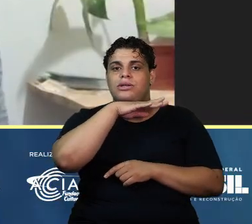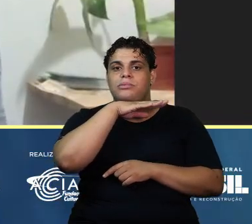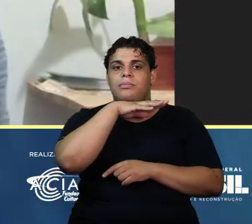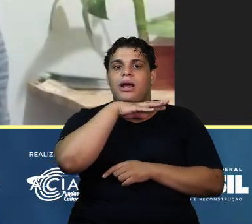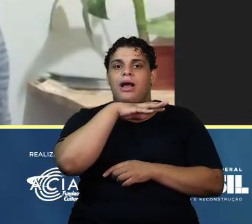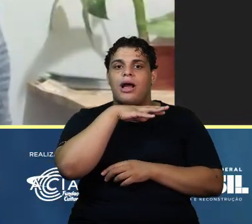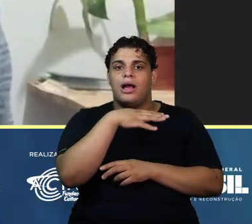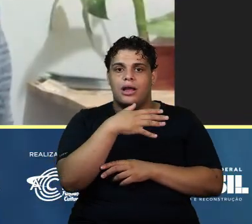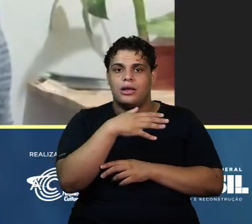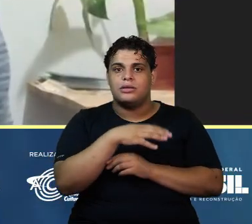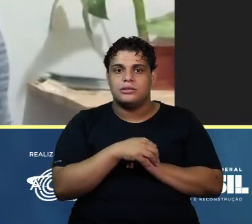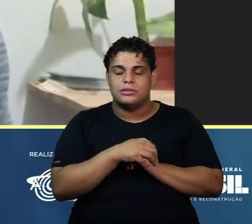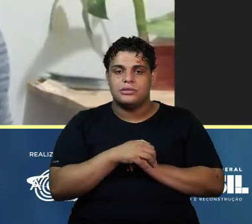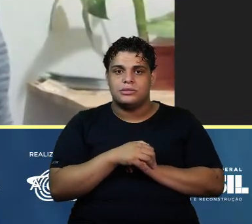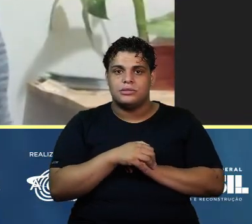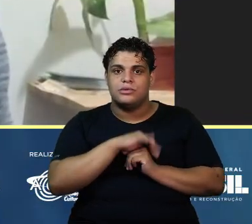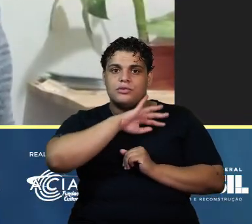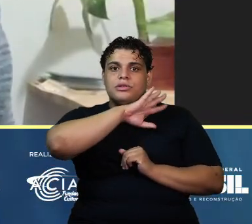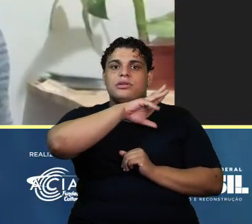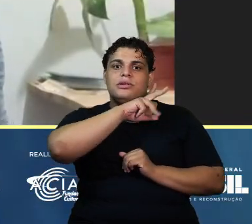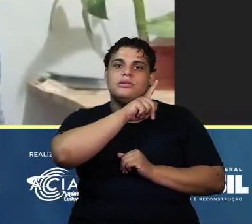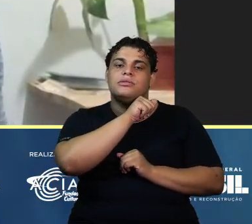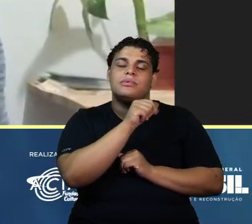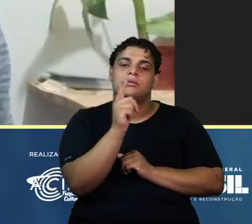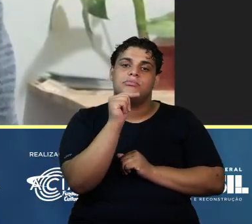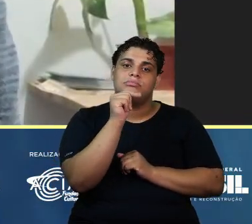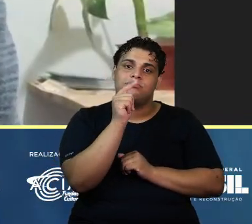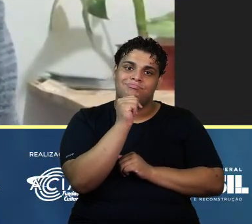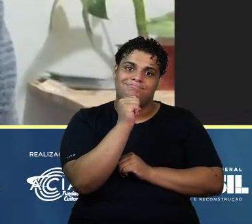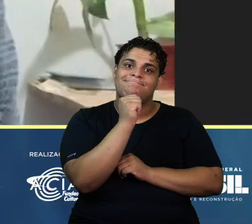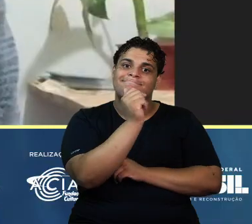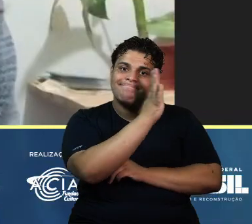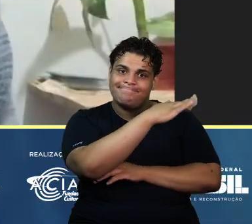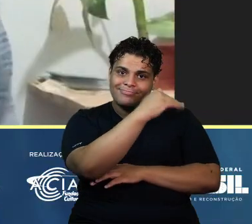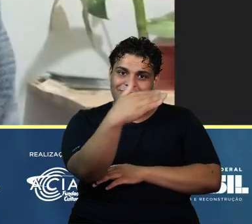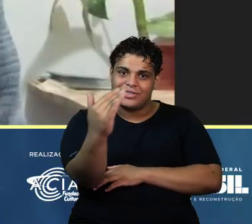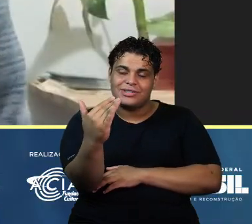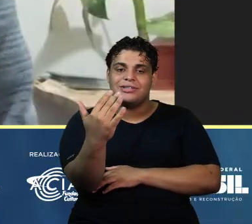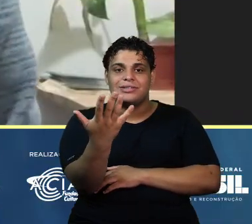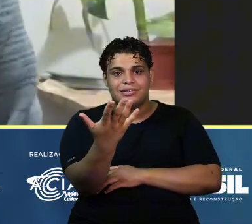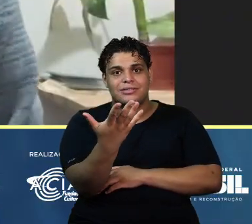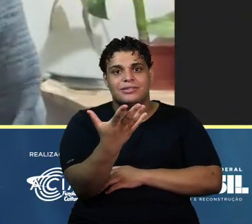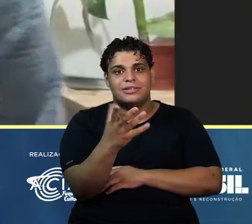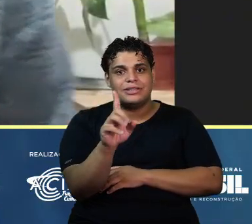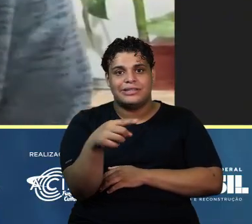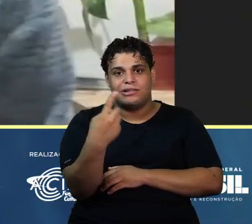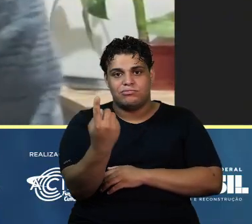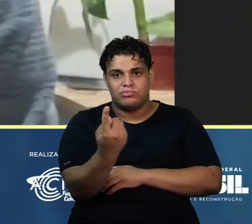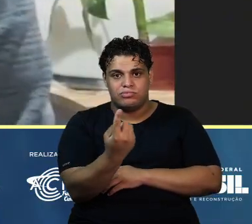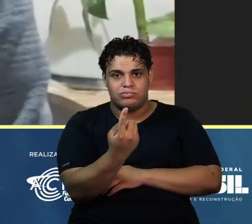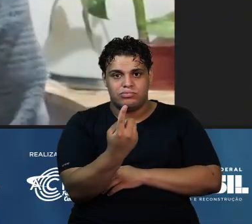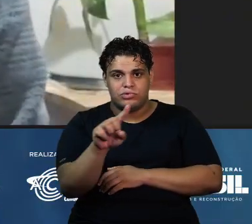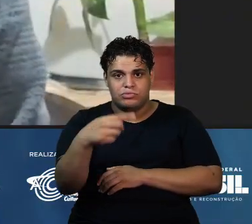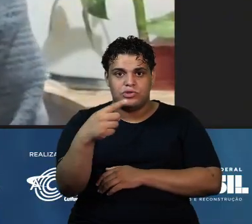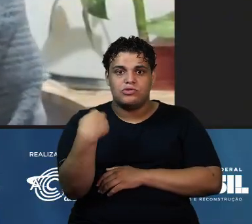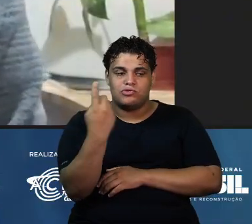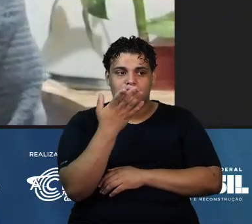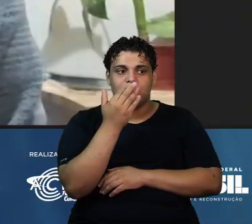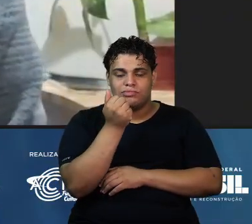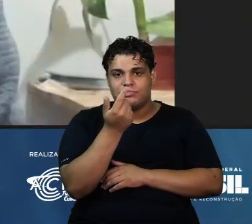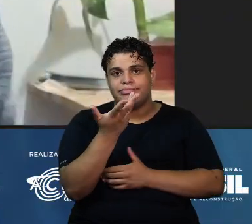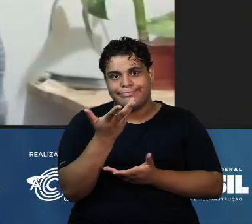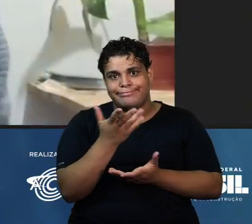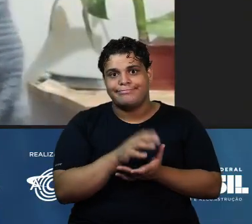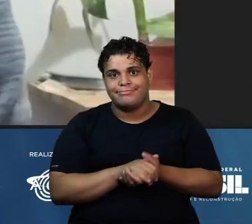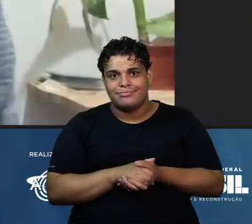são consumidas pela sociedade, então entra dentro desse ciclo de impacto, né? Então, Rafael, é importante a